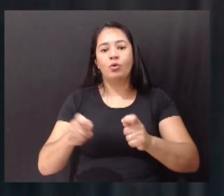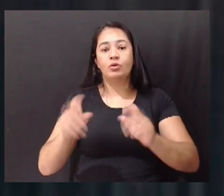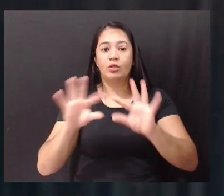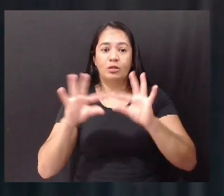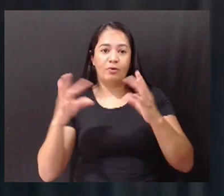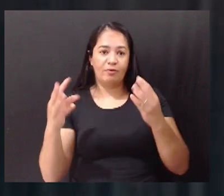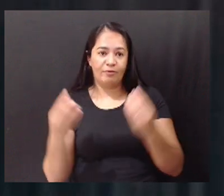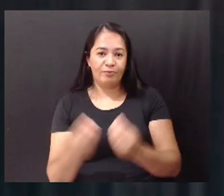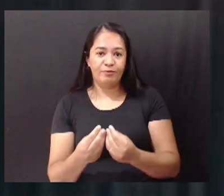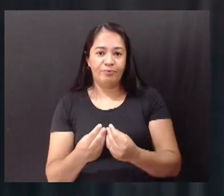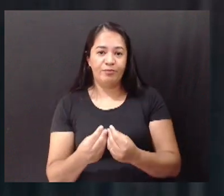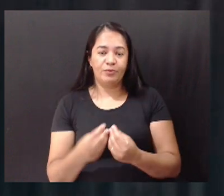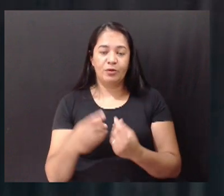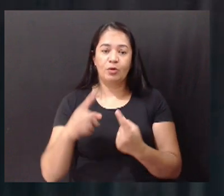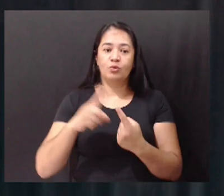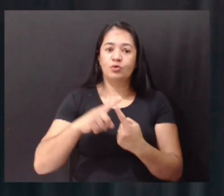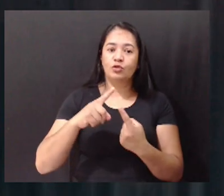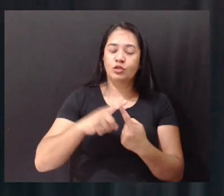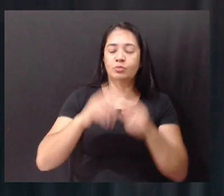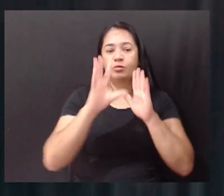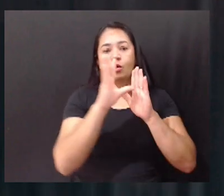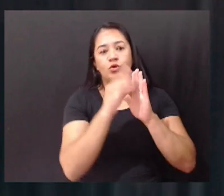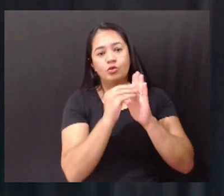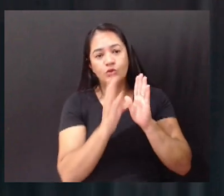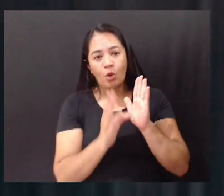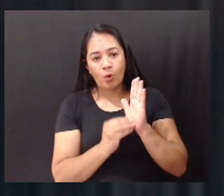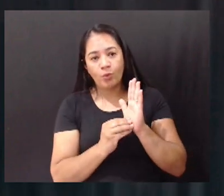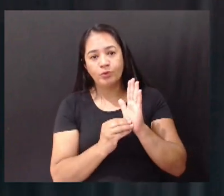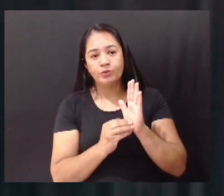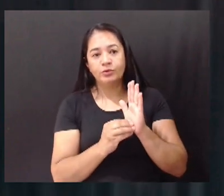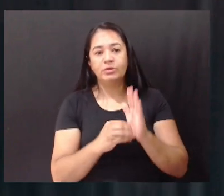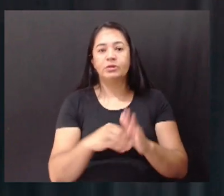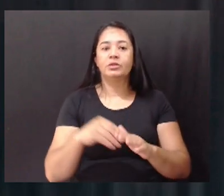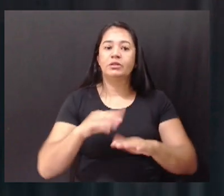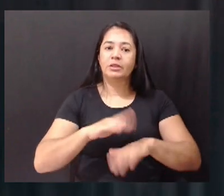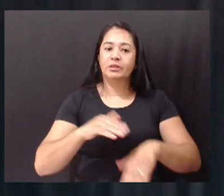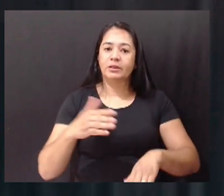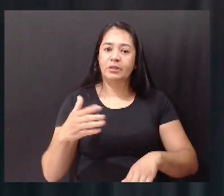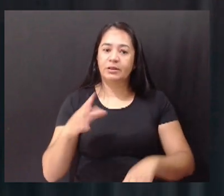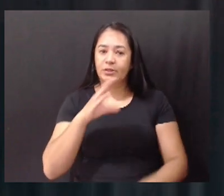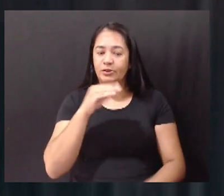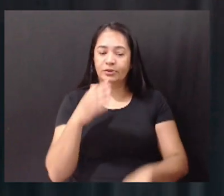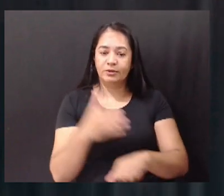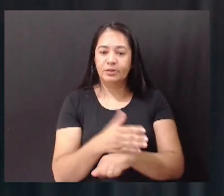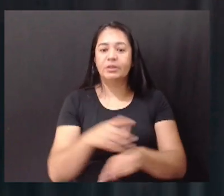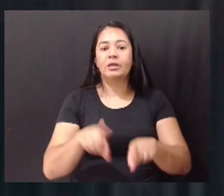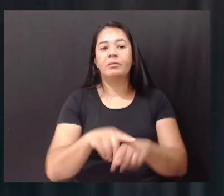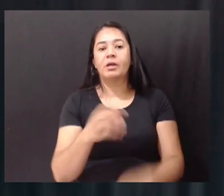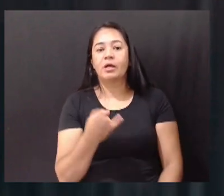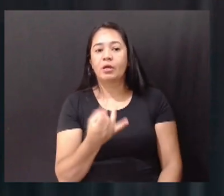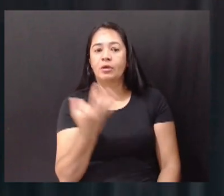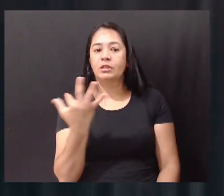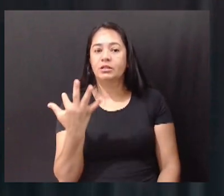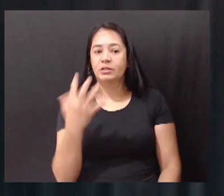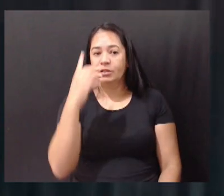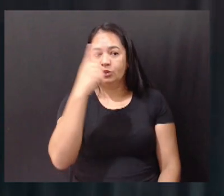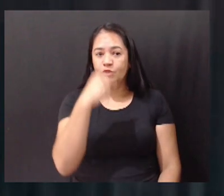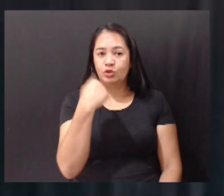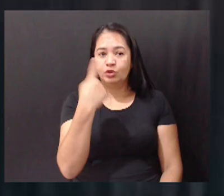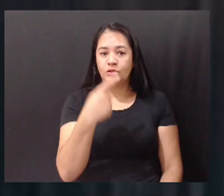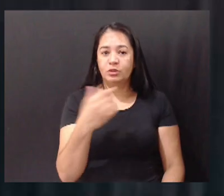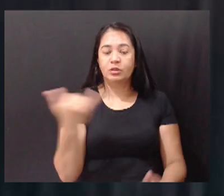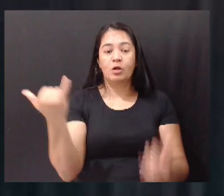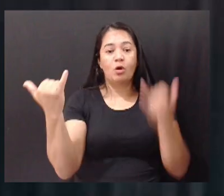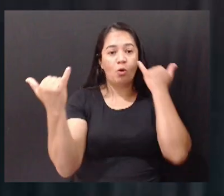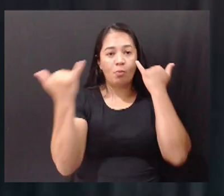do tipo de conteúdo que a criança ou adolescente está acessando, mas da quantidade de tempo. E uma informação interessante